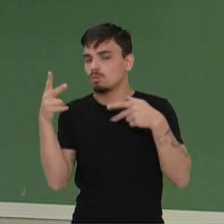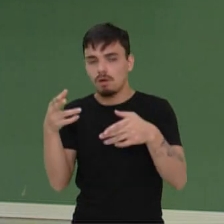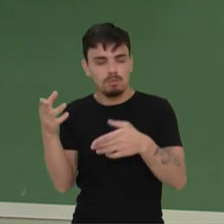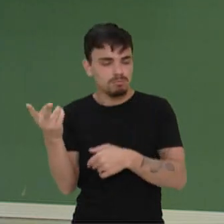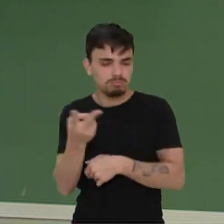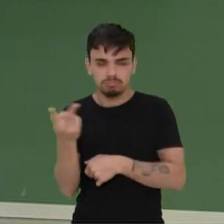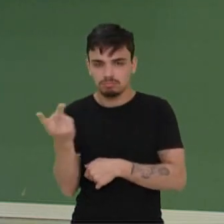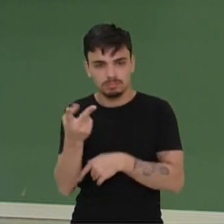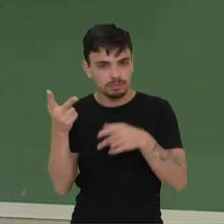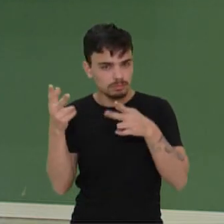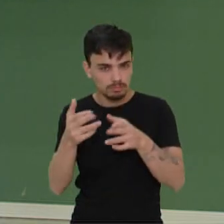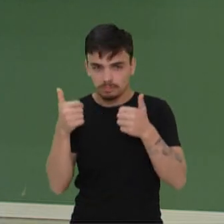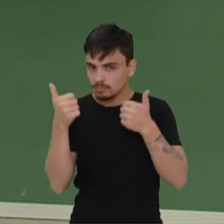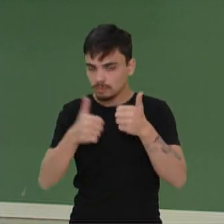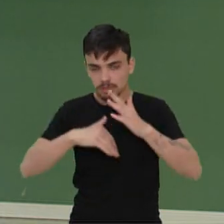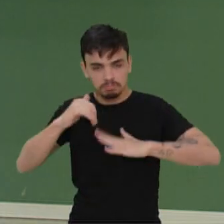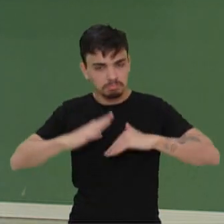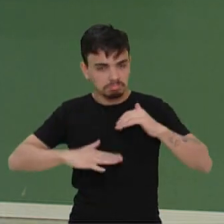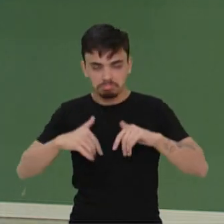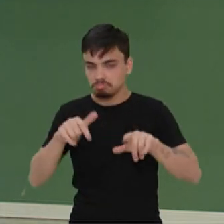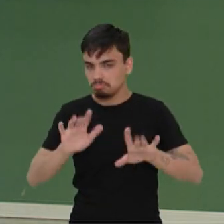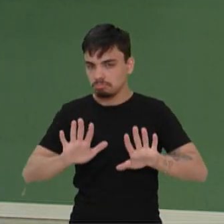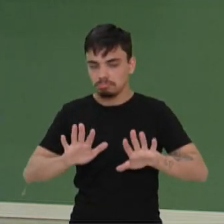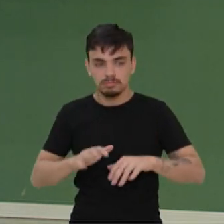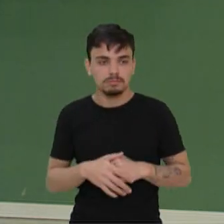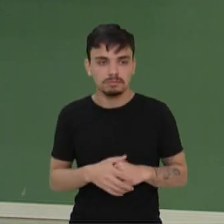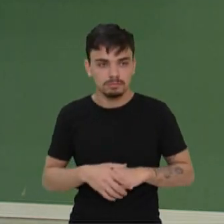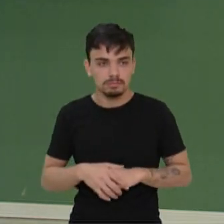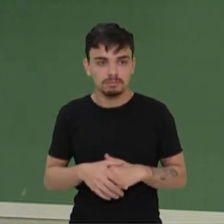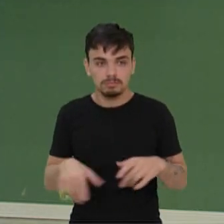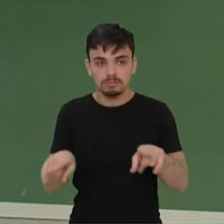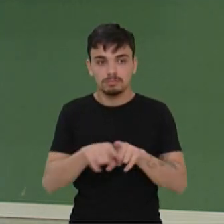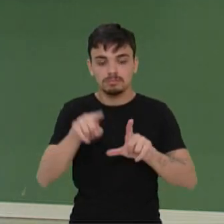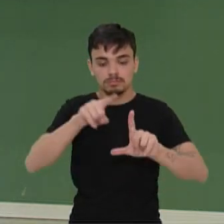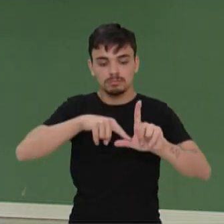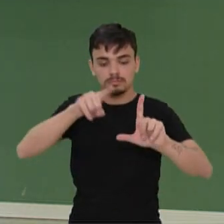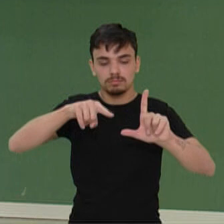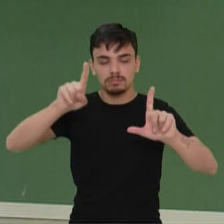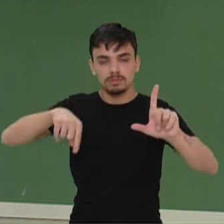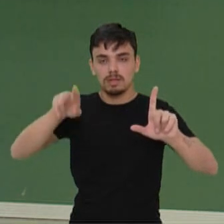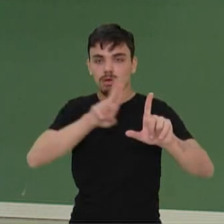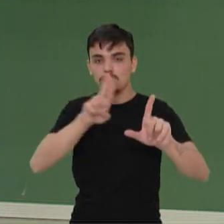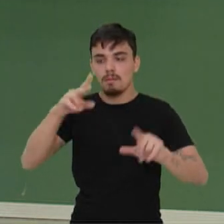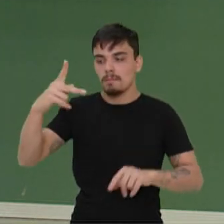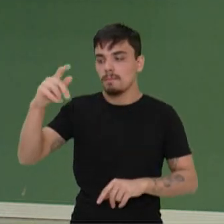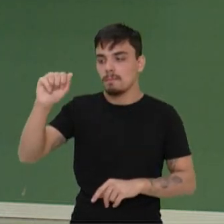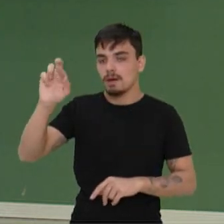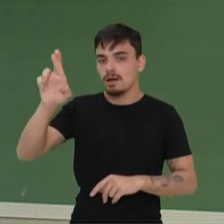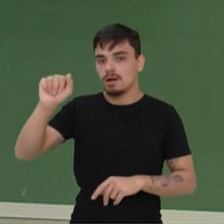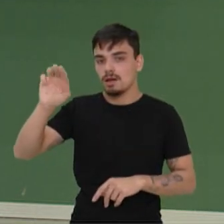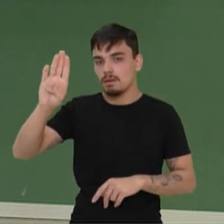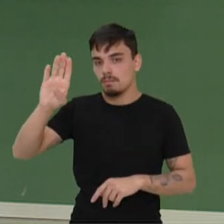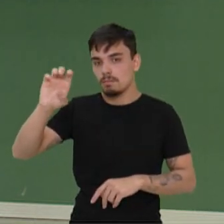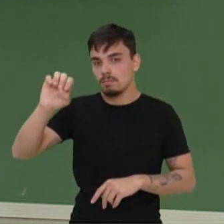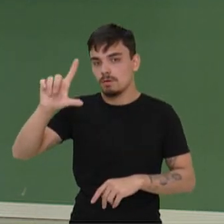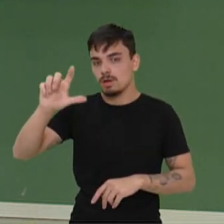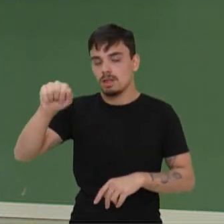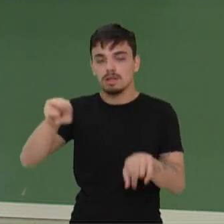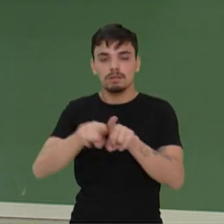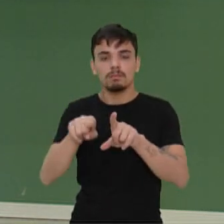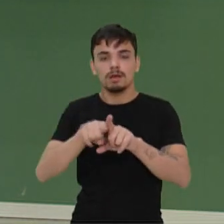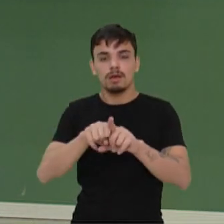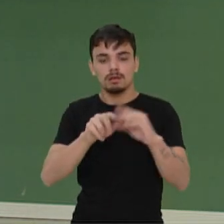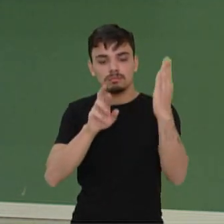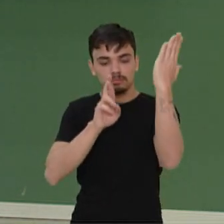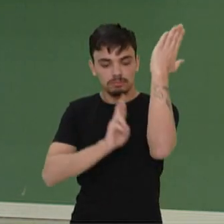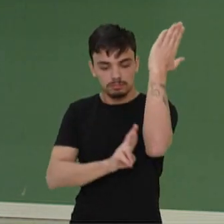se tiver f de x ou y, é a mesma coisa, tá? O gráfico a gente já sabe que é chamado de parábola e as raízes a gente calcula pela